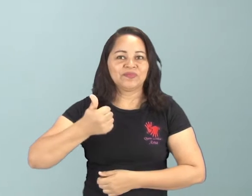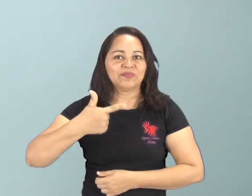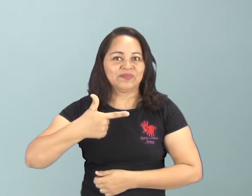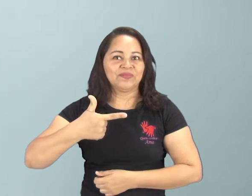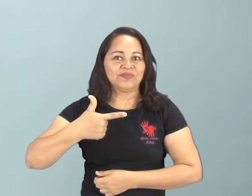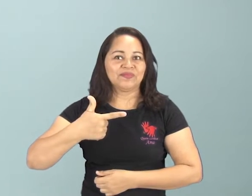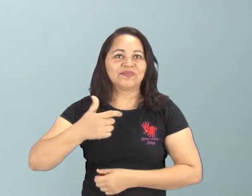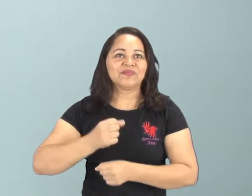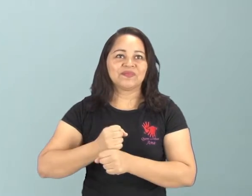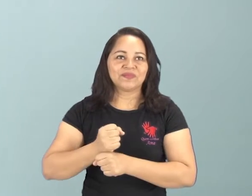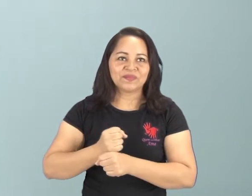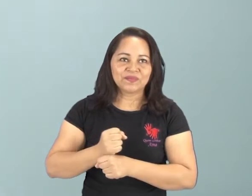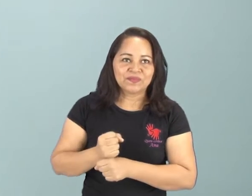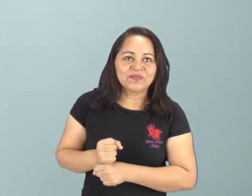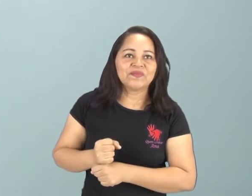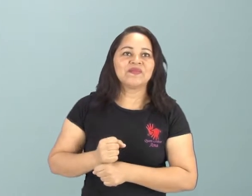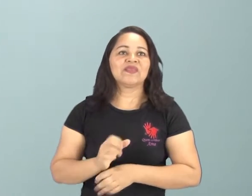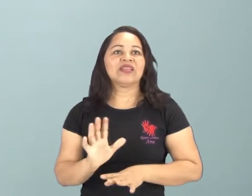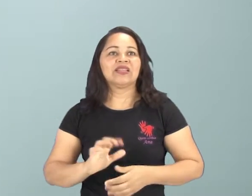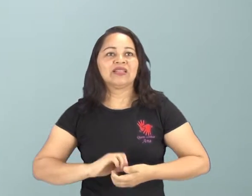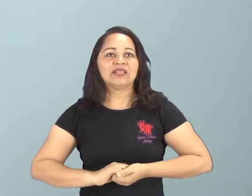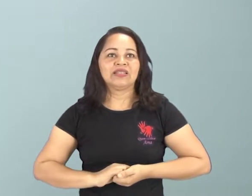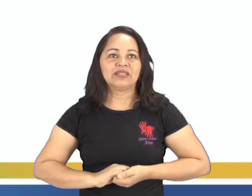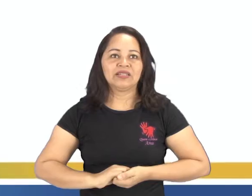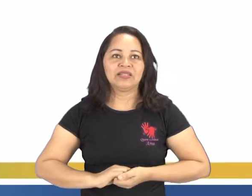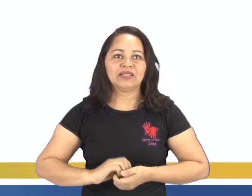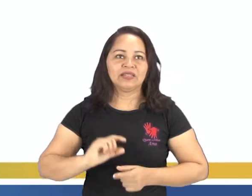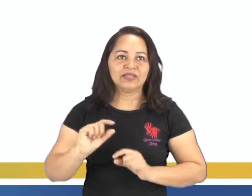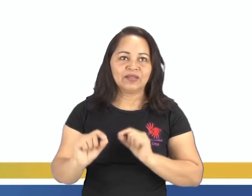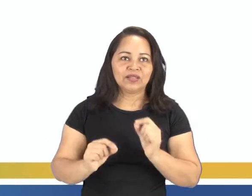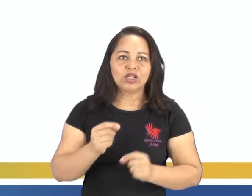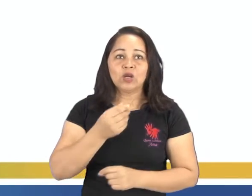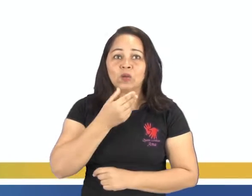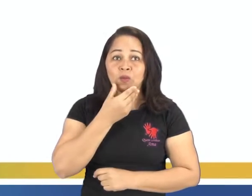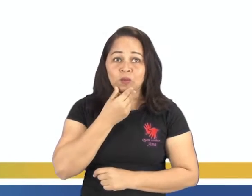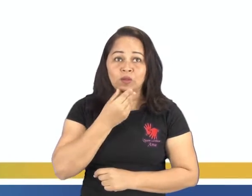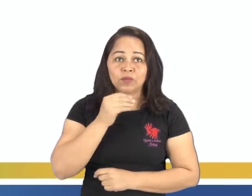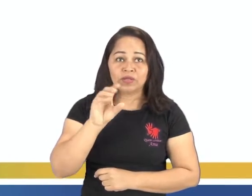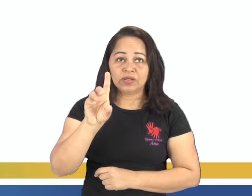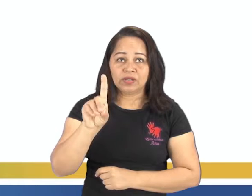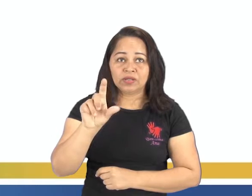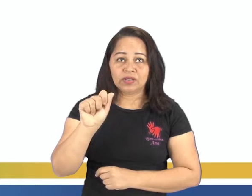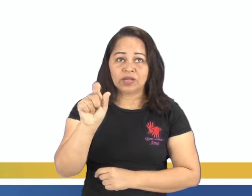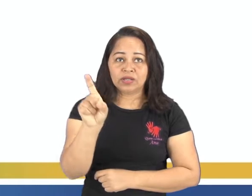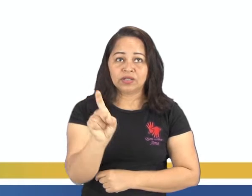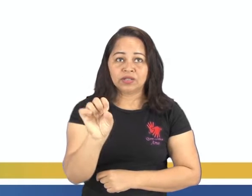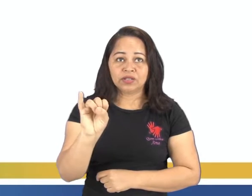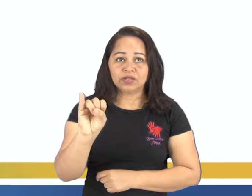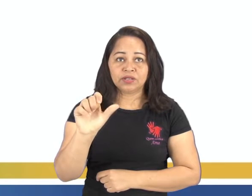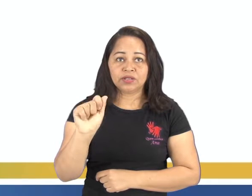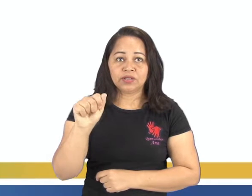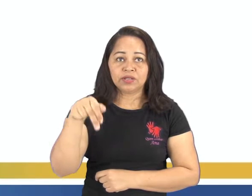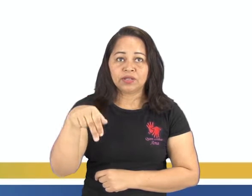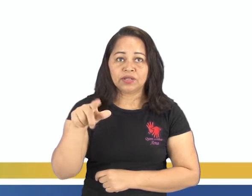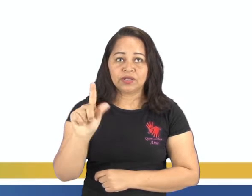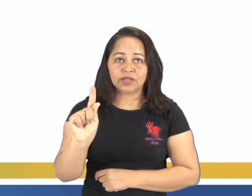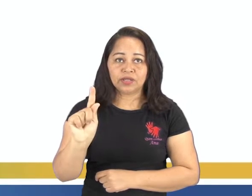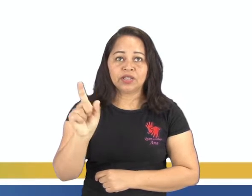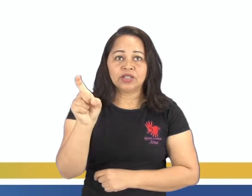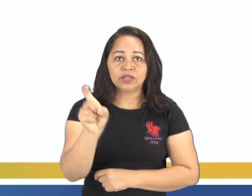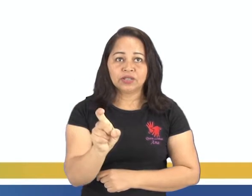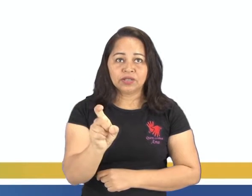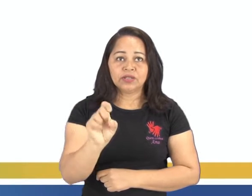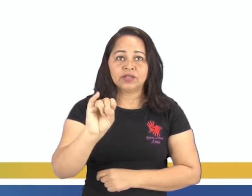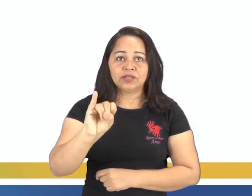a tentativa aqui de ler para vocês, né? Da Xian Shiji-Erzu, tá? O gênero é um